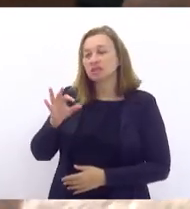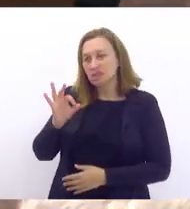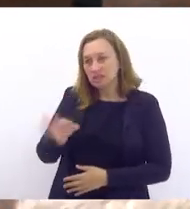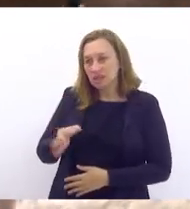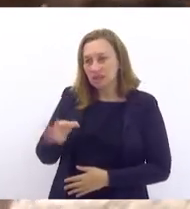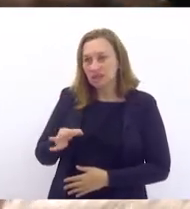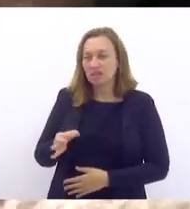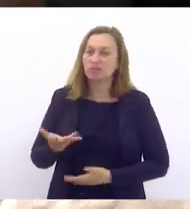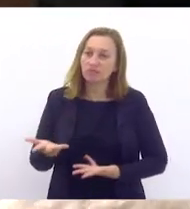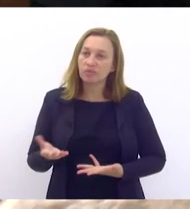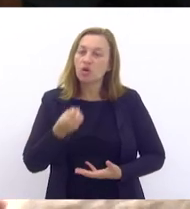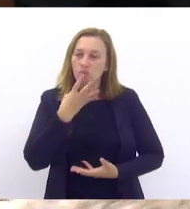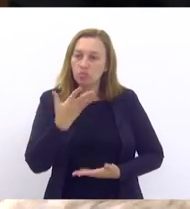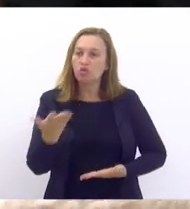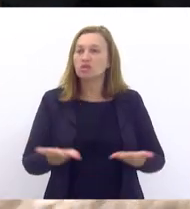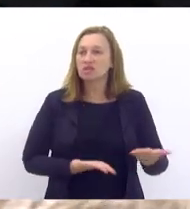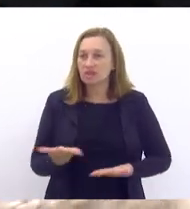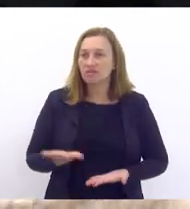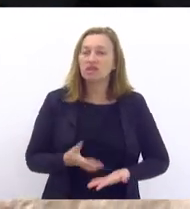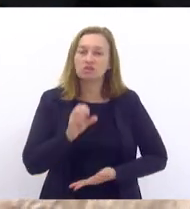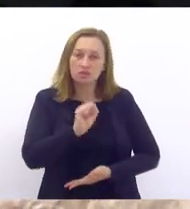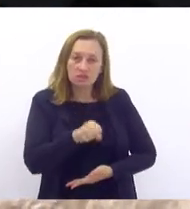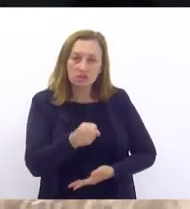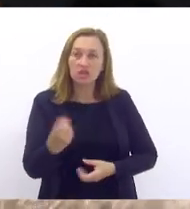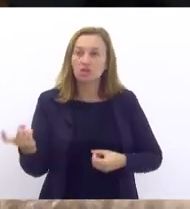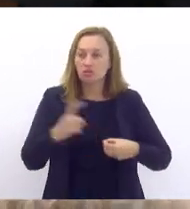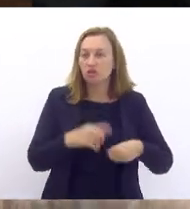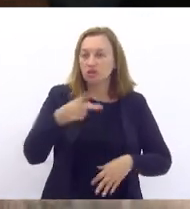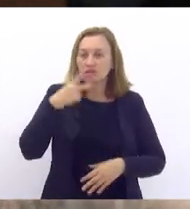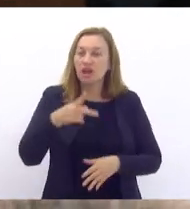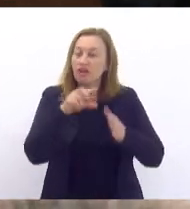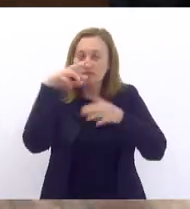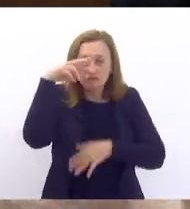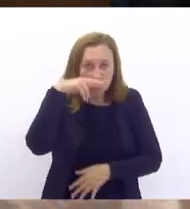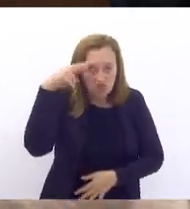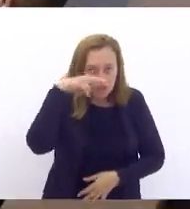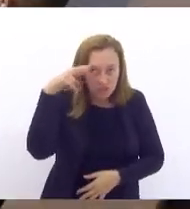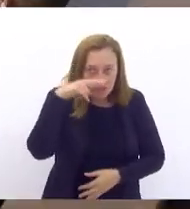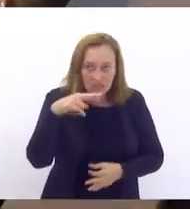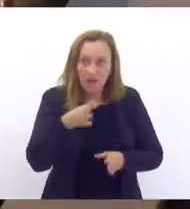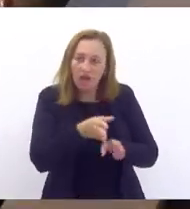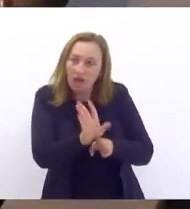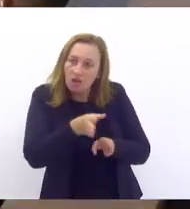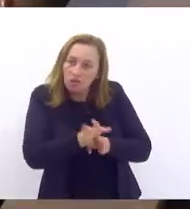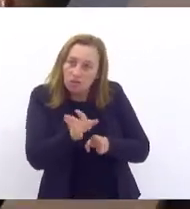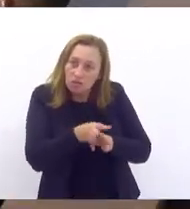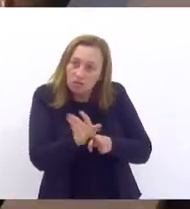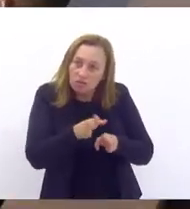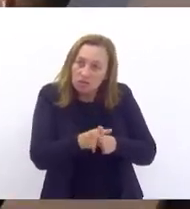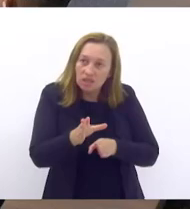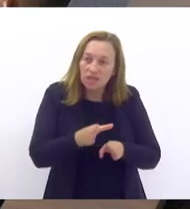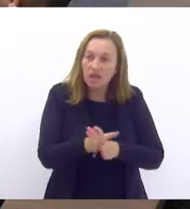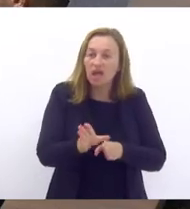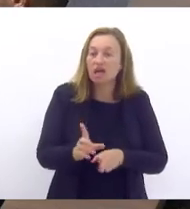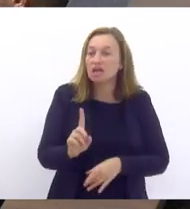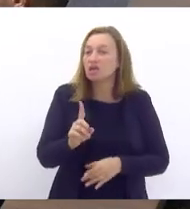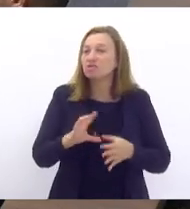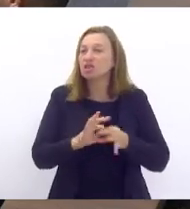que presta um bom serviço, sim. Volto a dizer, fiscalizar, ordenar, coordenar e não